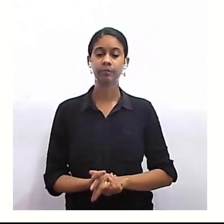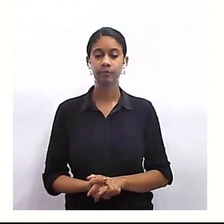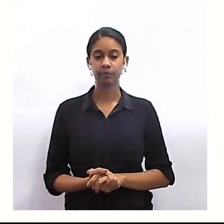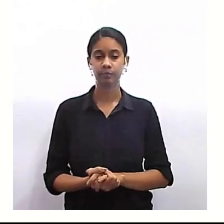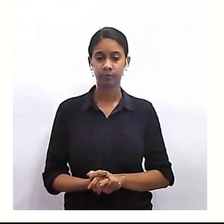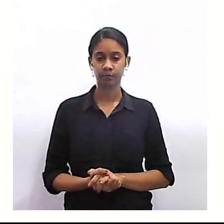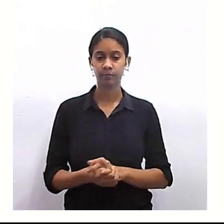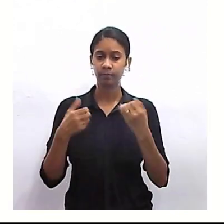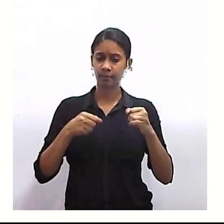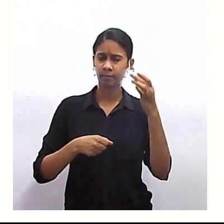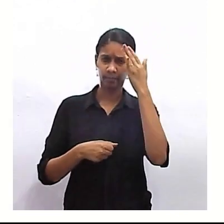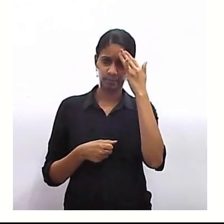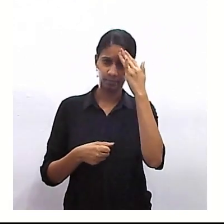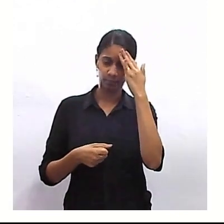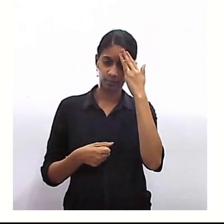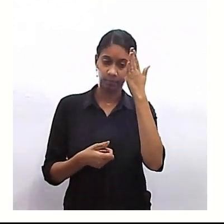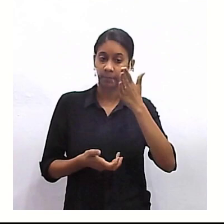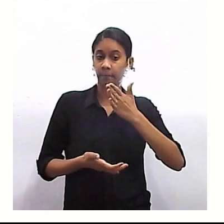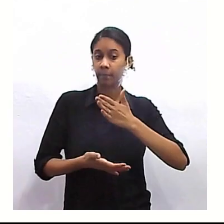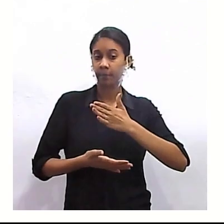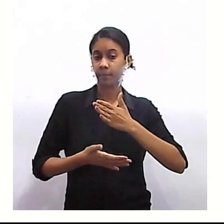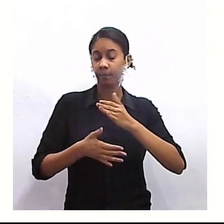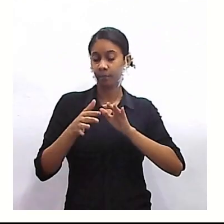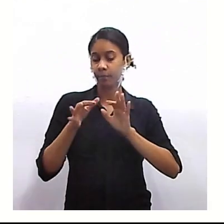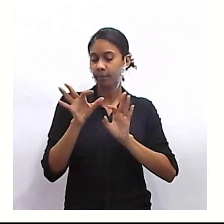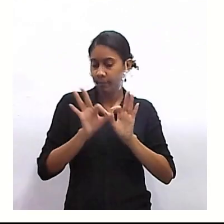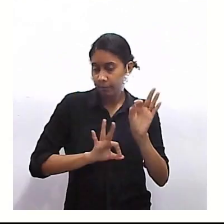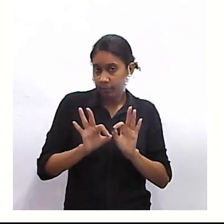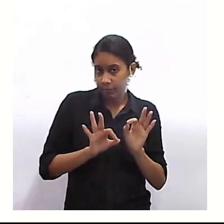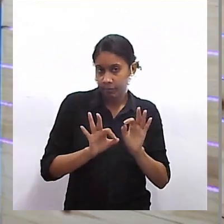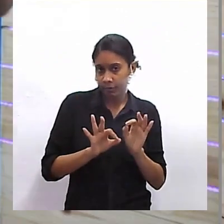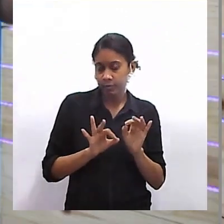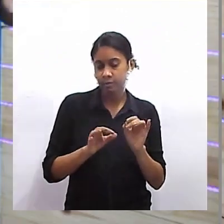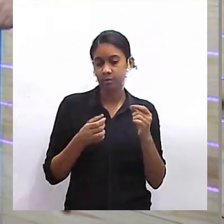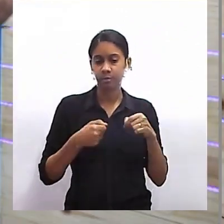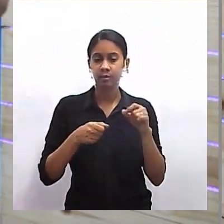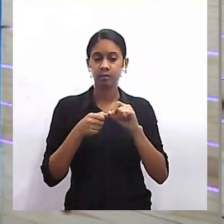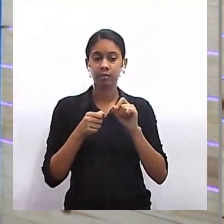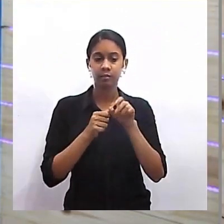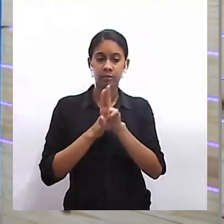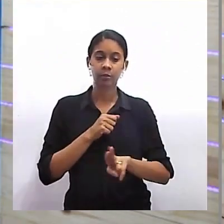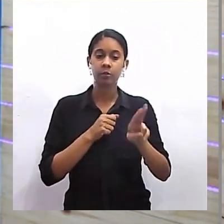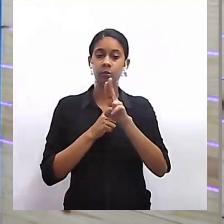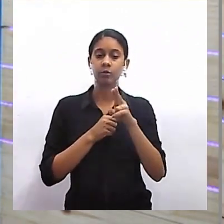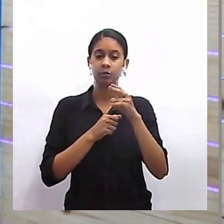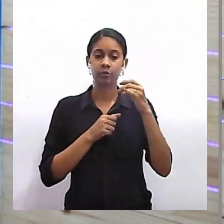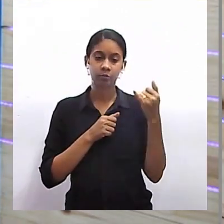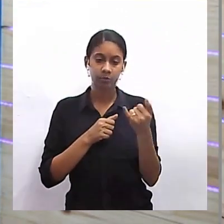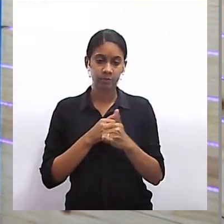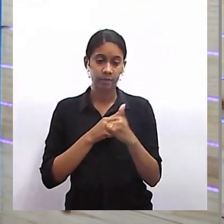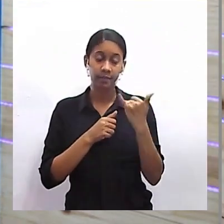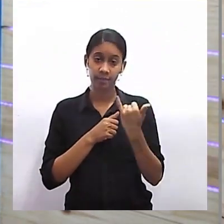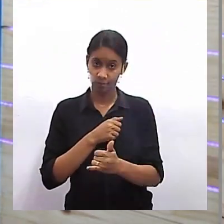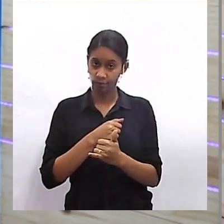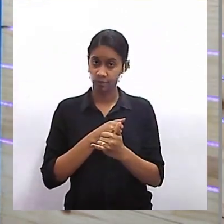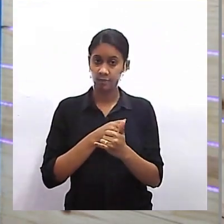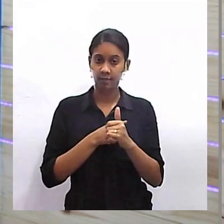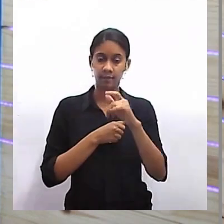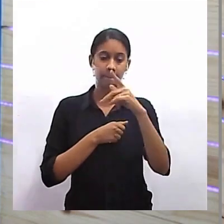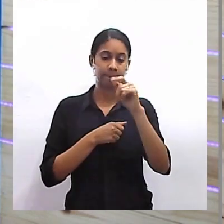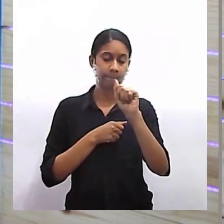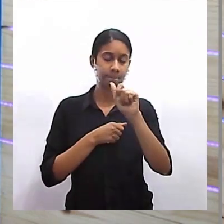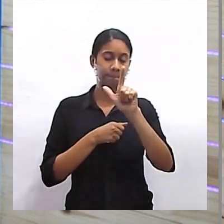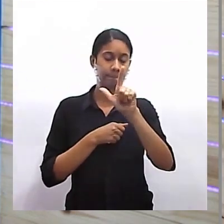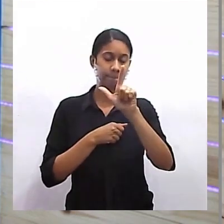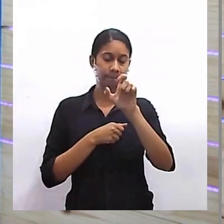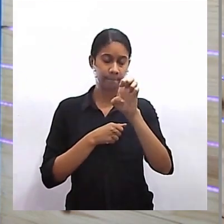Eu tenho que entender se para minha operação eu preciso de uma paleteira elétrica, se eu preciso de um